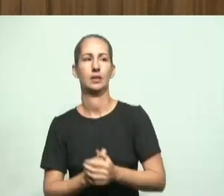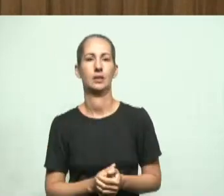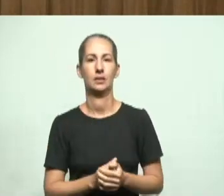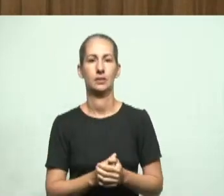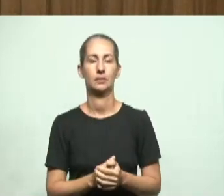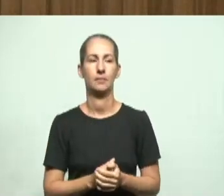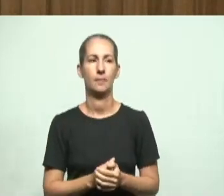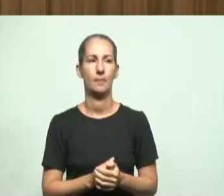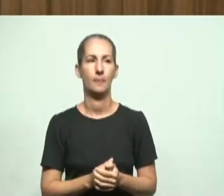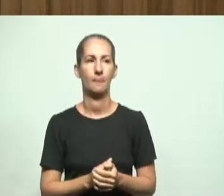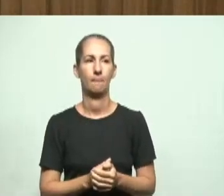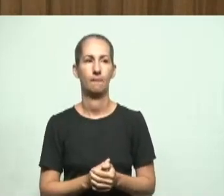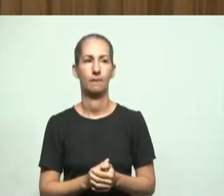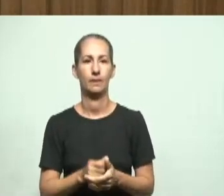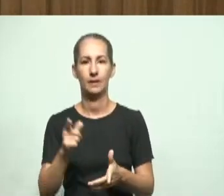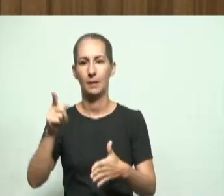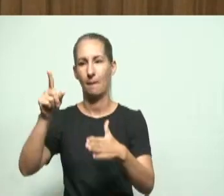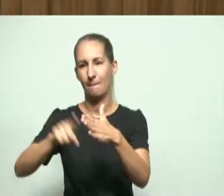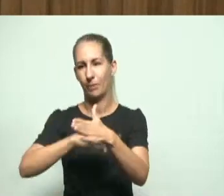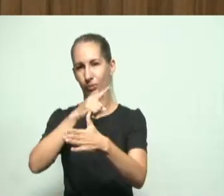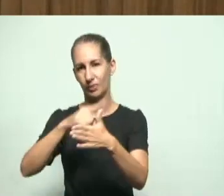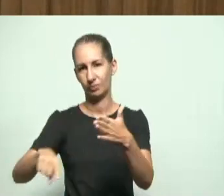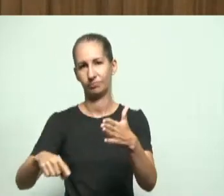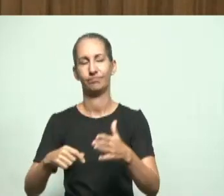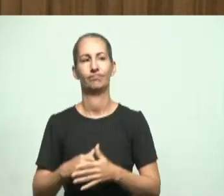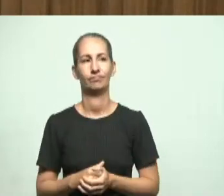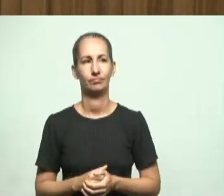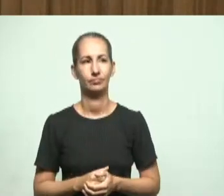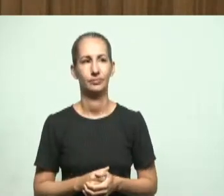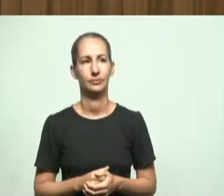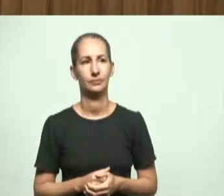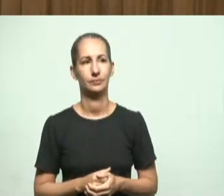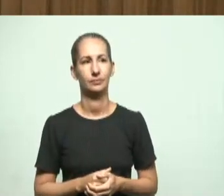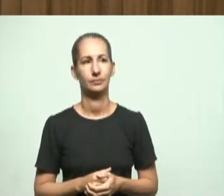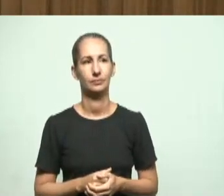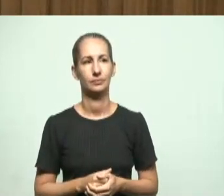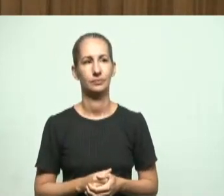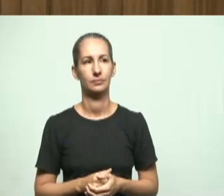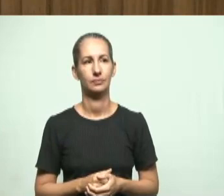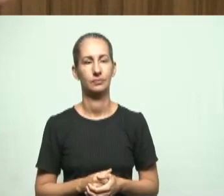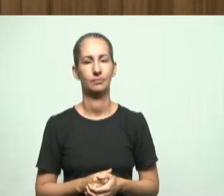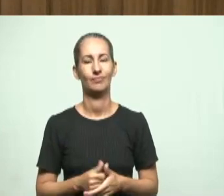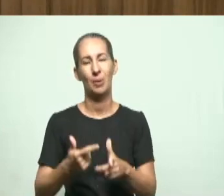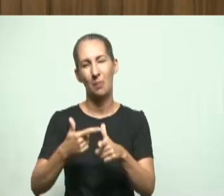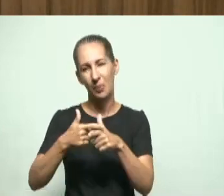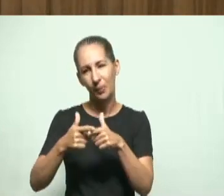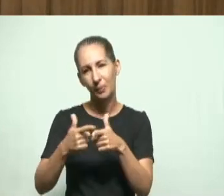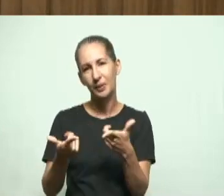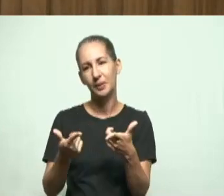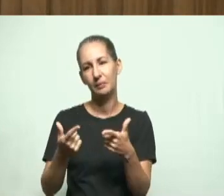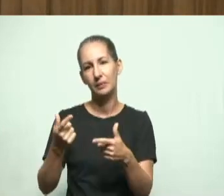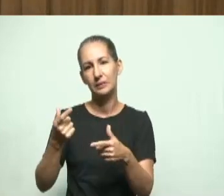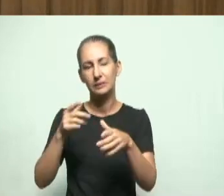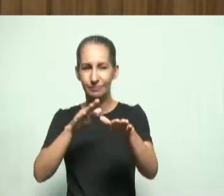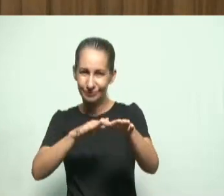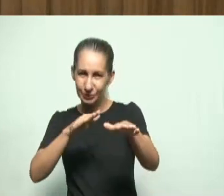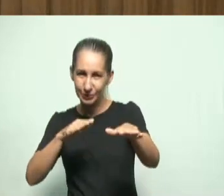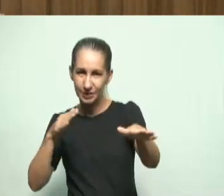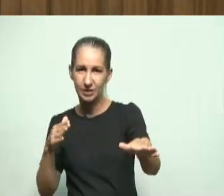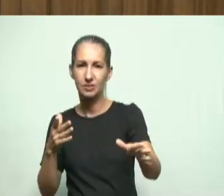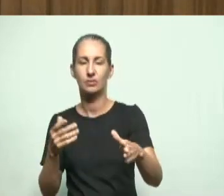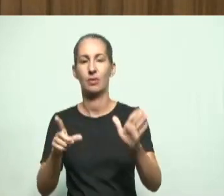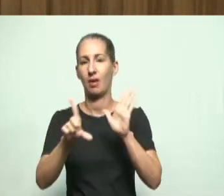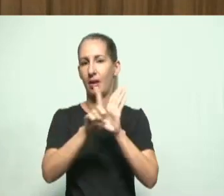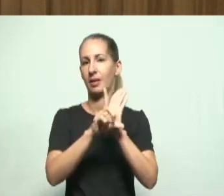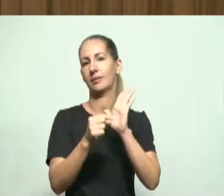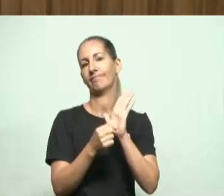desse frete. E terminam levando multas, terminam... gerando transtornos no trânsito, e esta